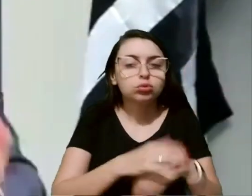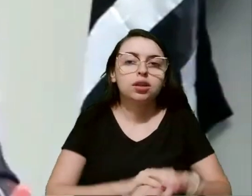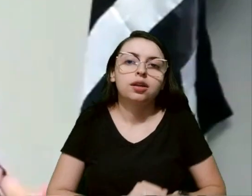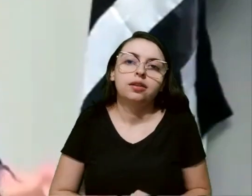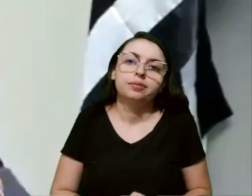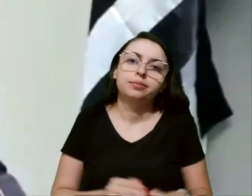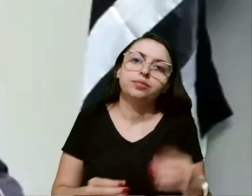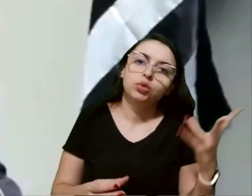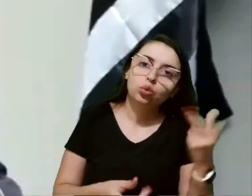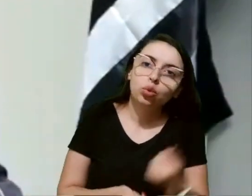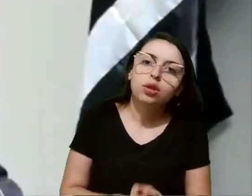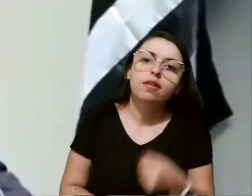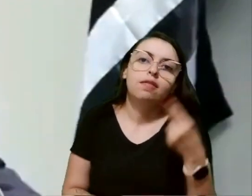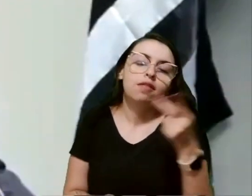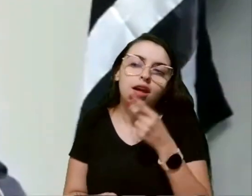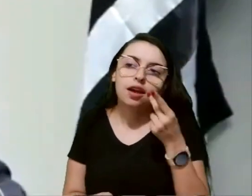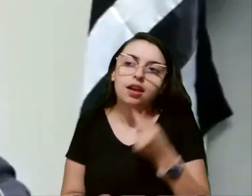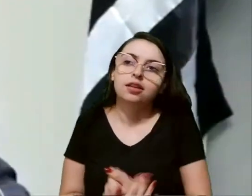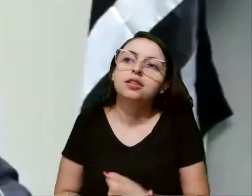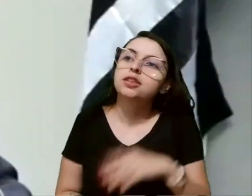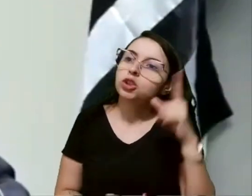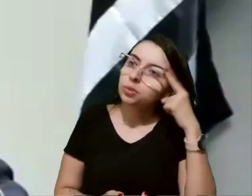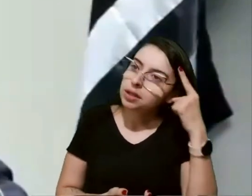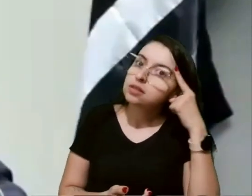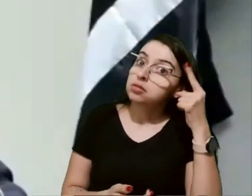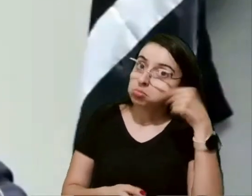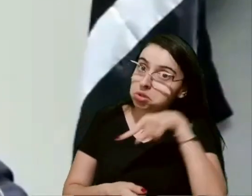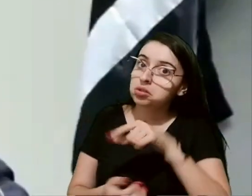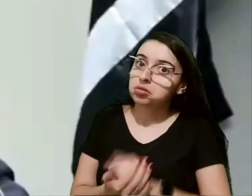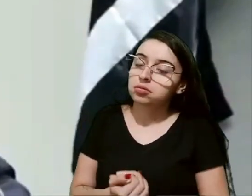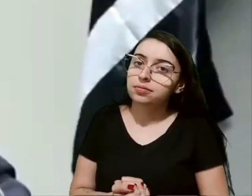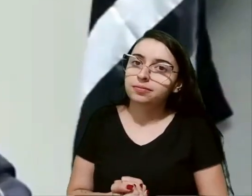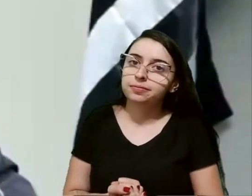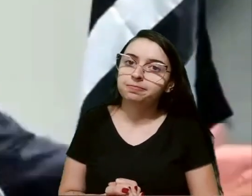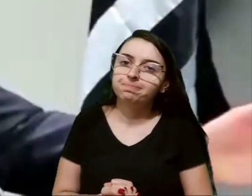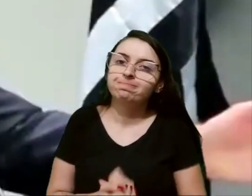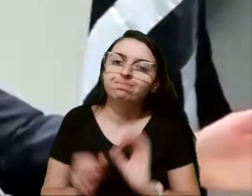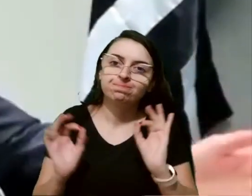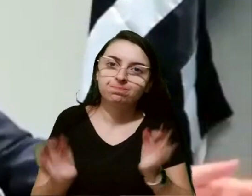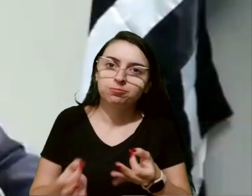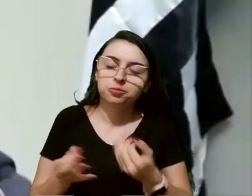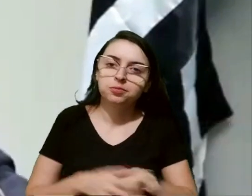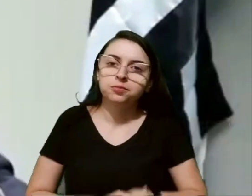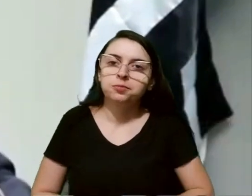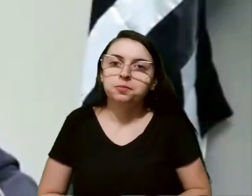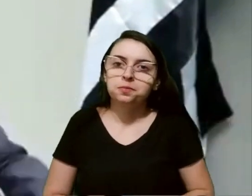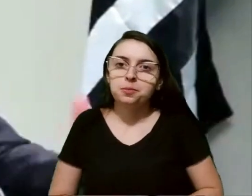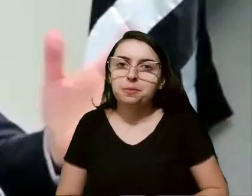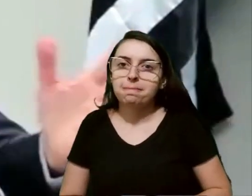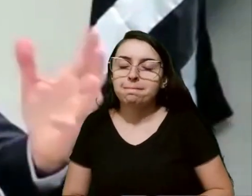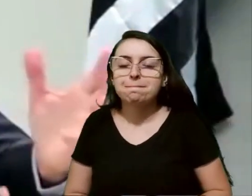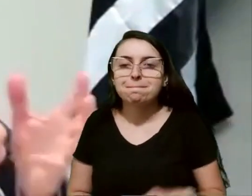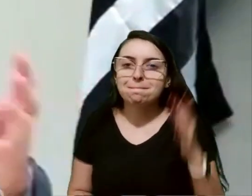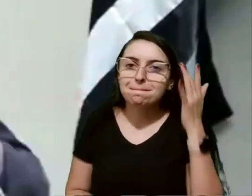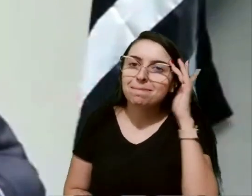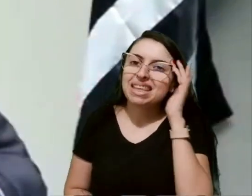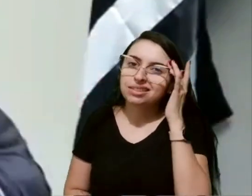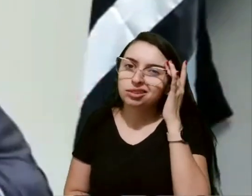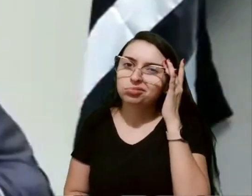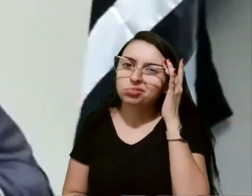toda vez que a gente fala em especialização, a gente leva isso em Isso consideração. aconteceu nos juizados especiais federais. Exatamente.